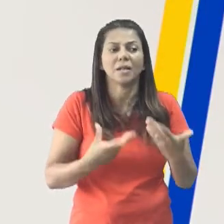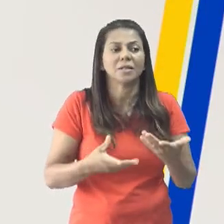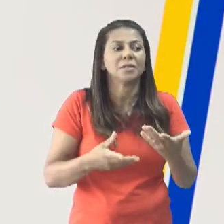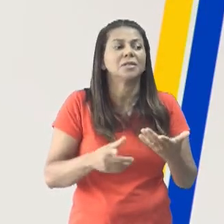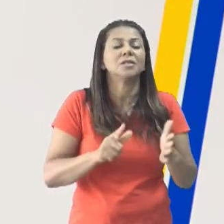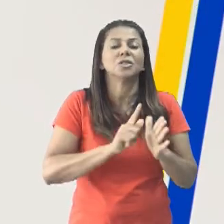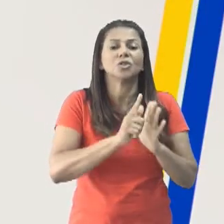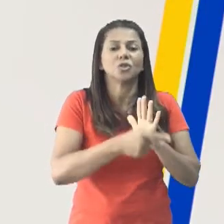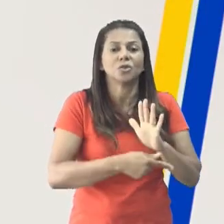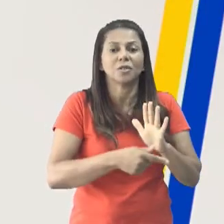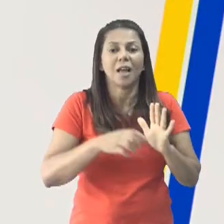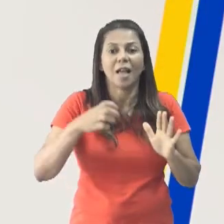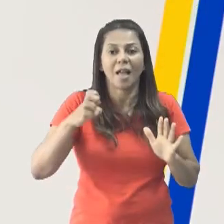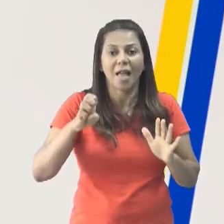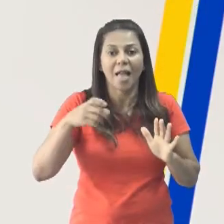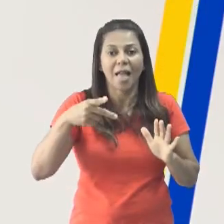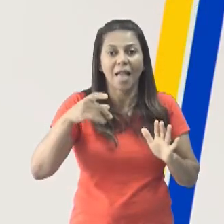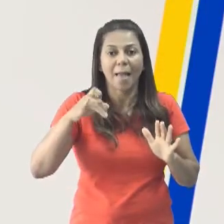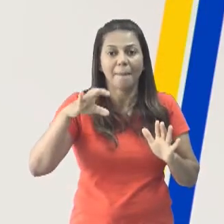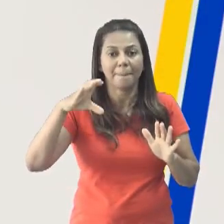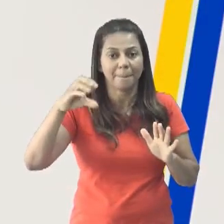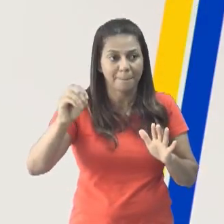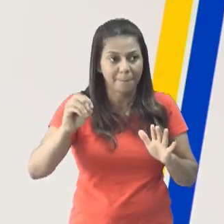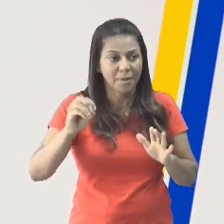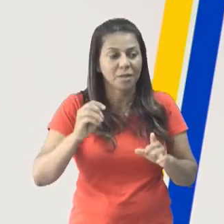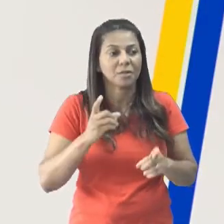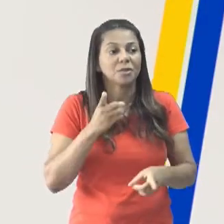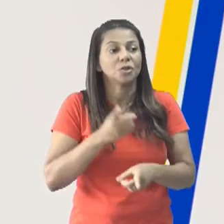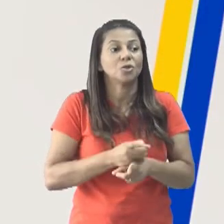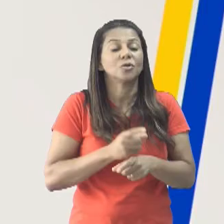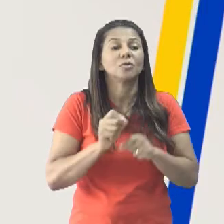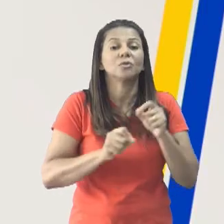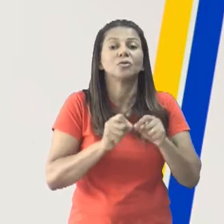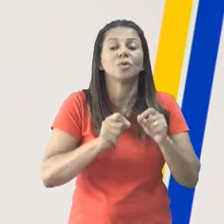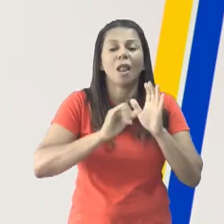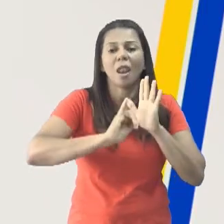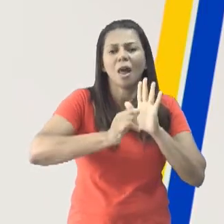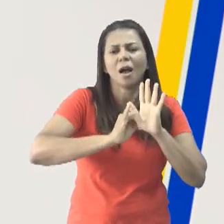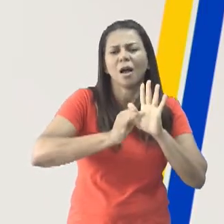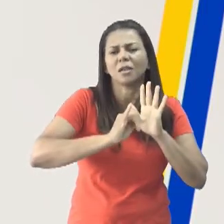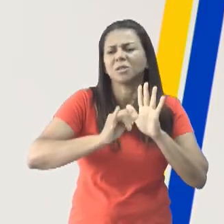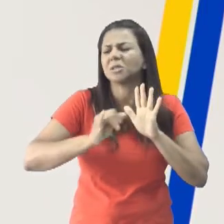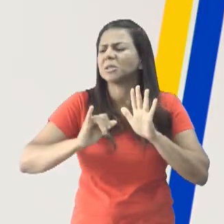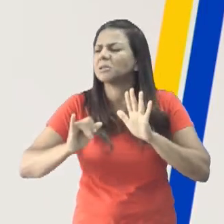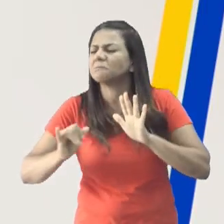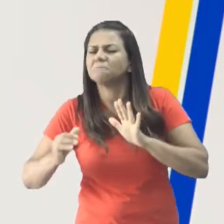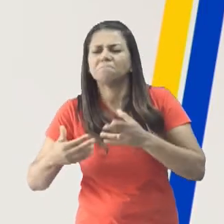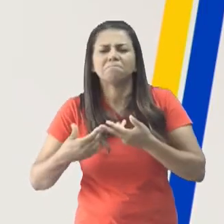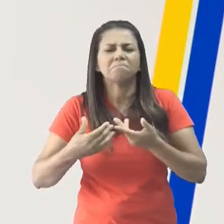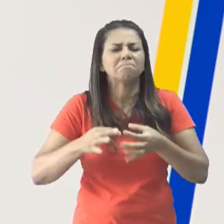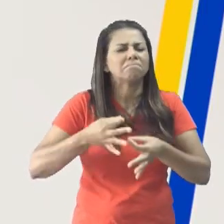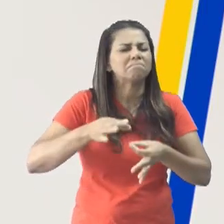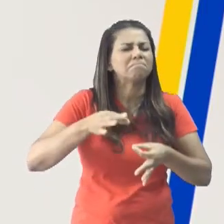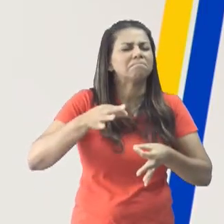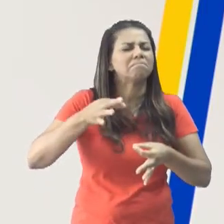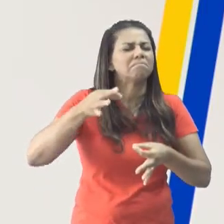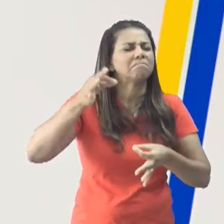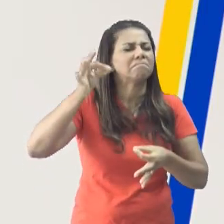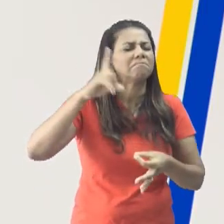gênero épico, que é onde se encontravam as narrativas, as longas narrativas. Nós temos